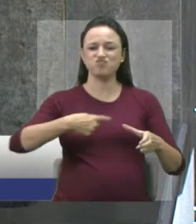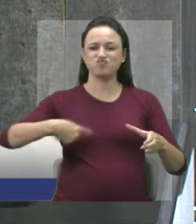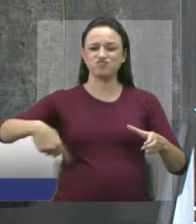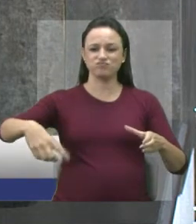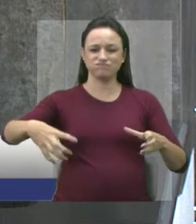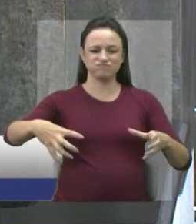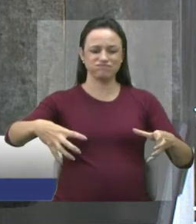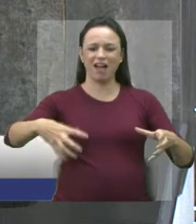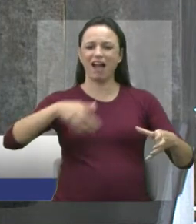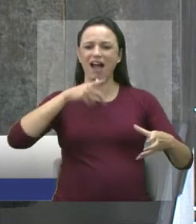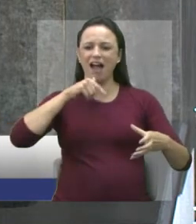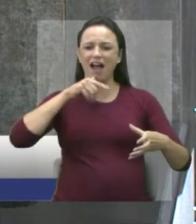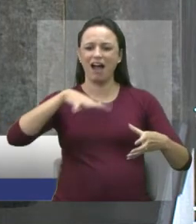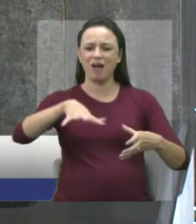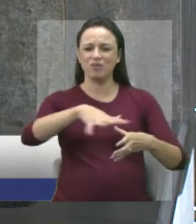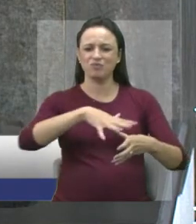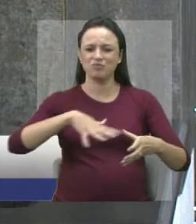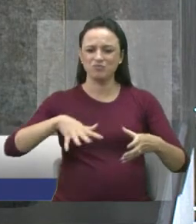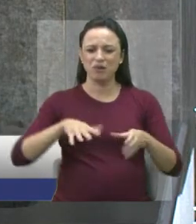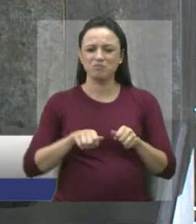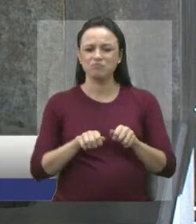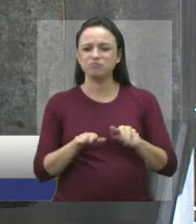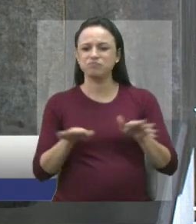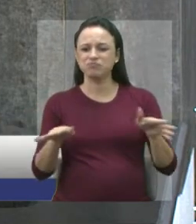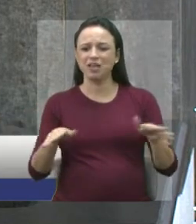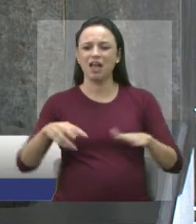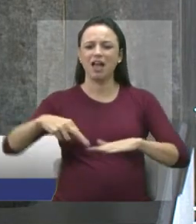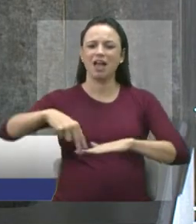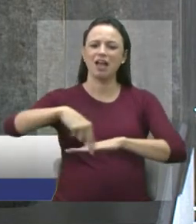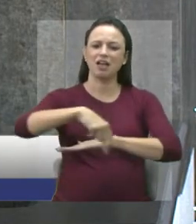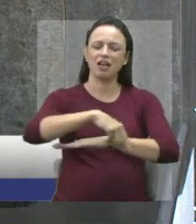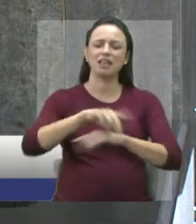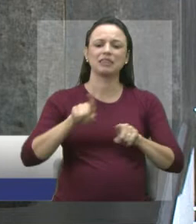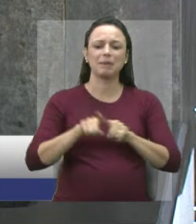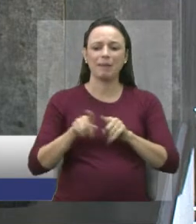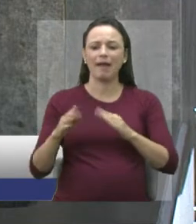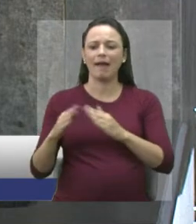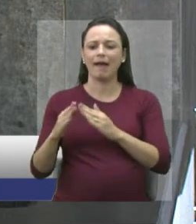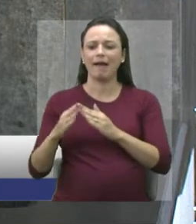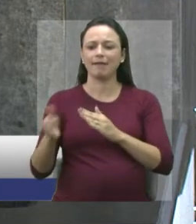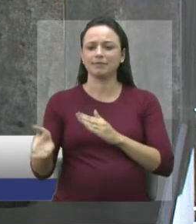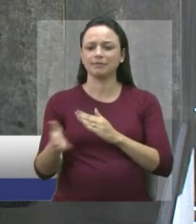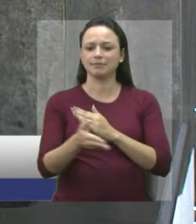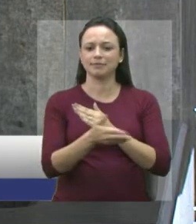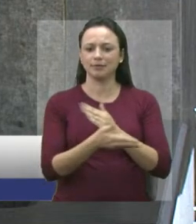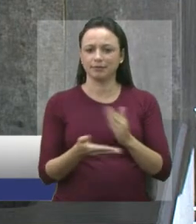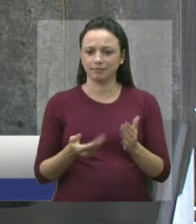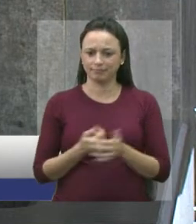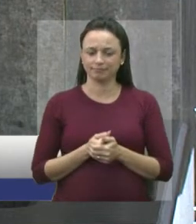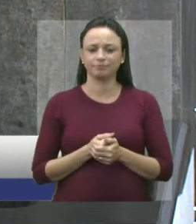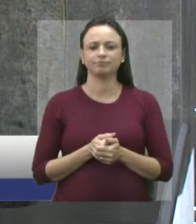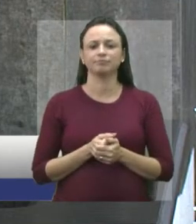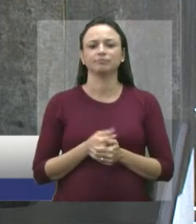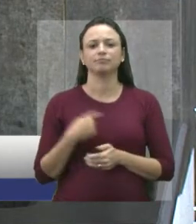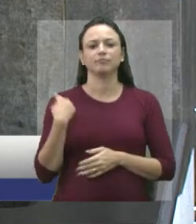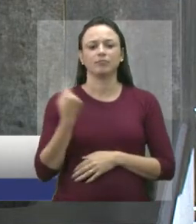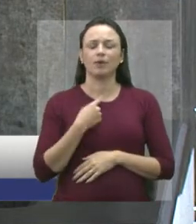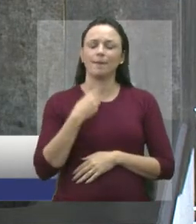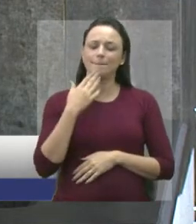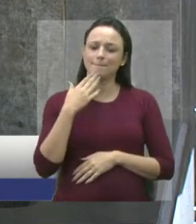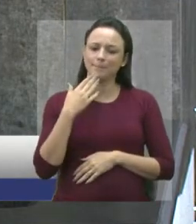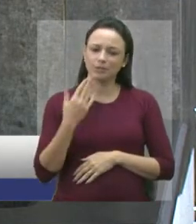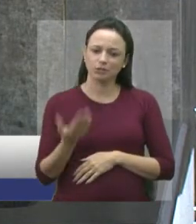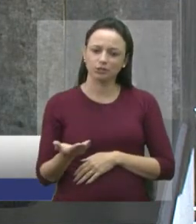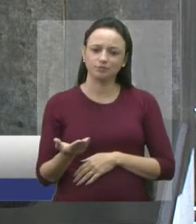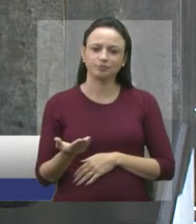atinge calçadas e até mesmo algumas moradias do entorno. Então nós estamos aqui requerendo, né, a